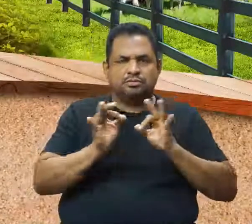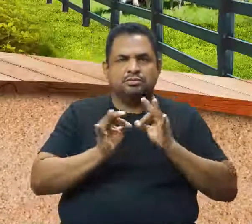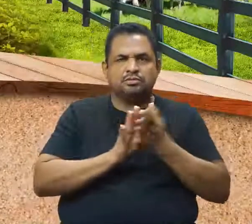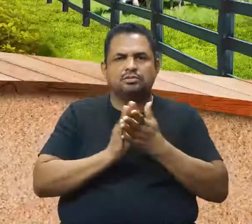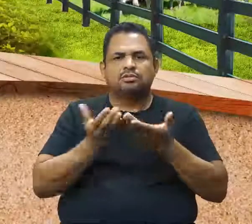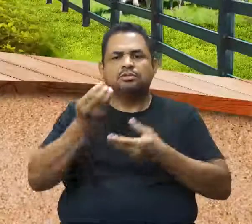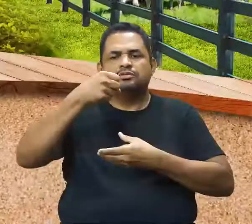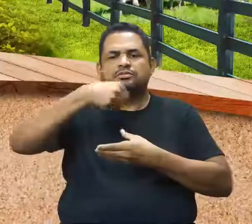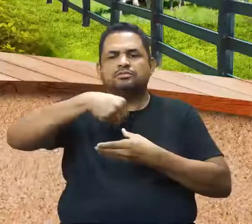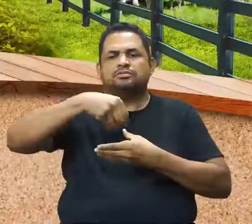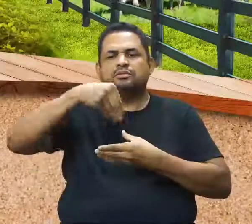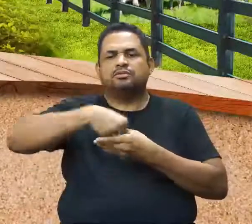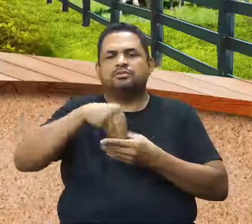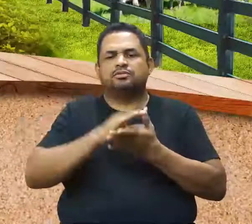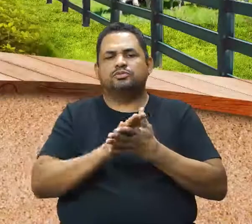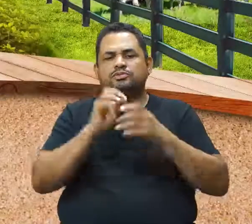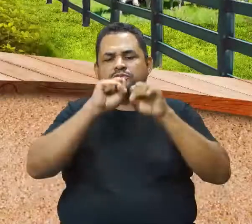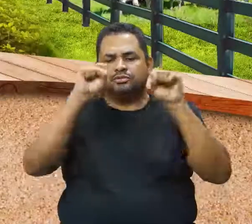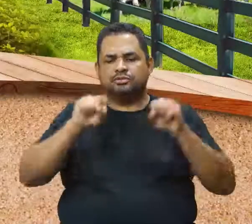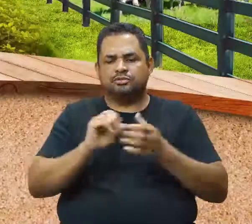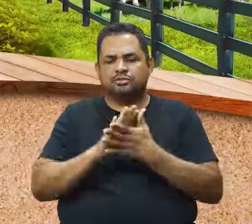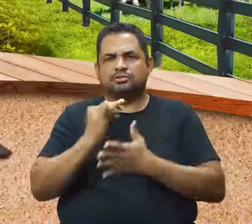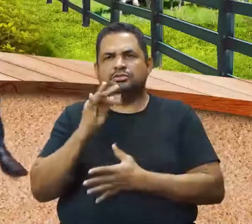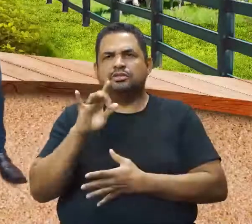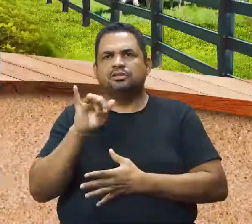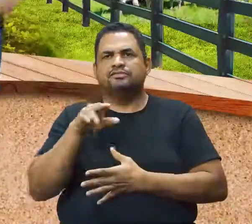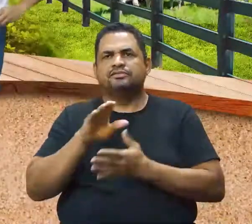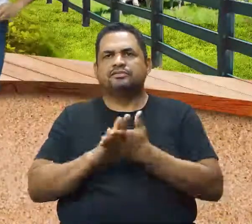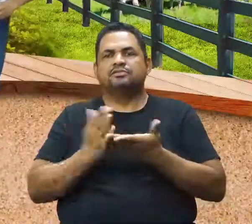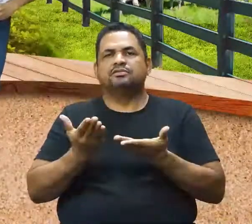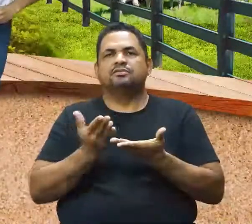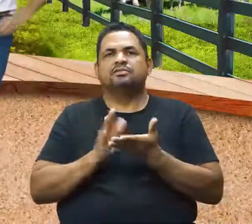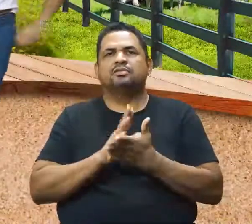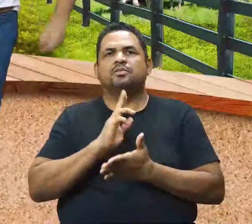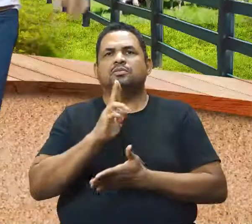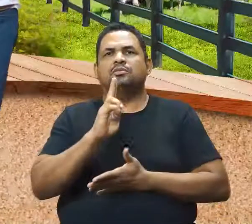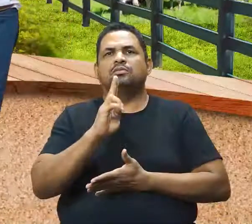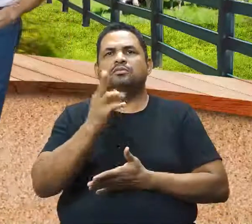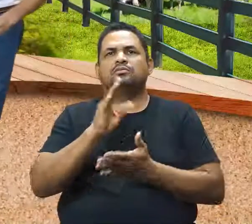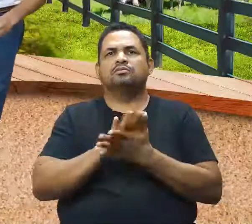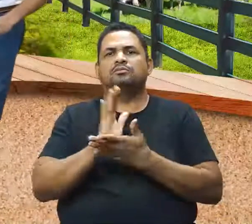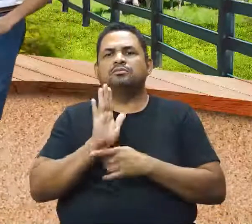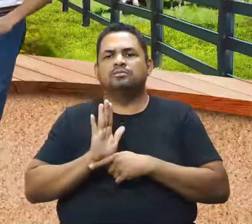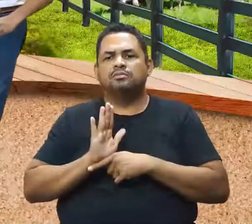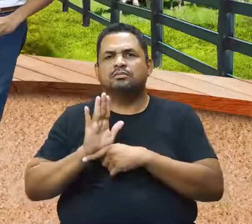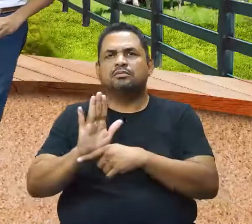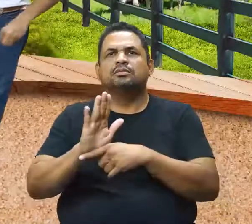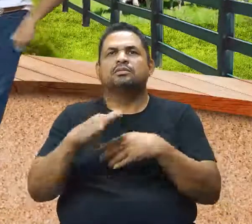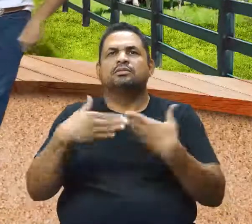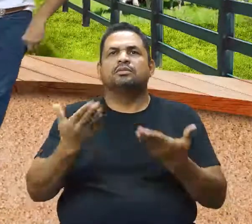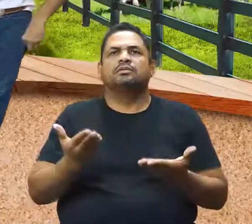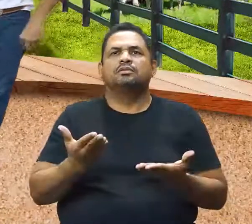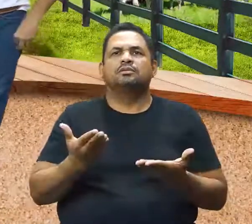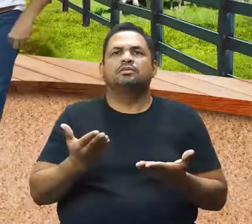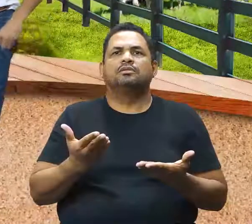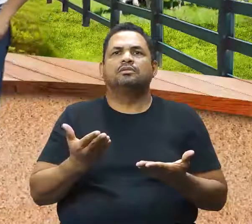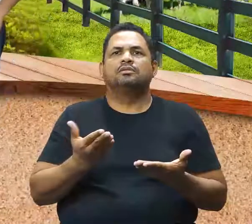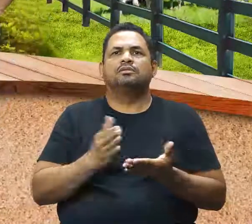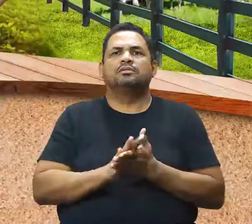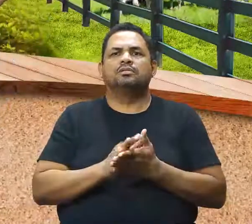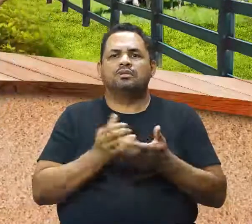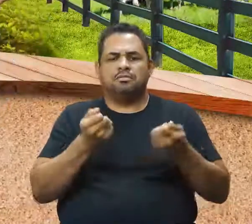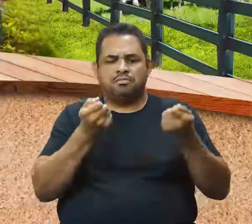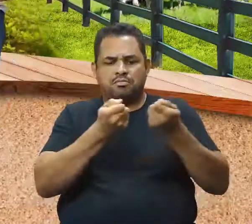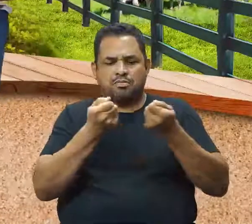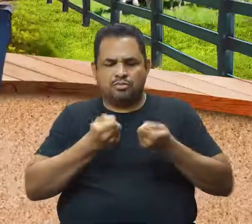sistema SAFs. Estávamos falando também dos processos, né? De favorecimento da poda